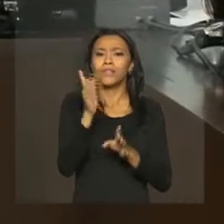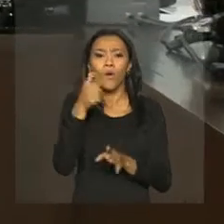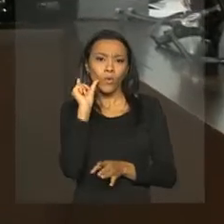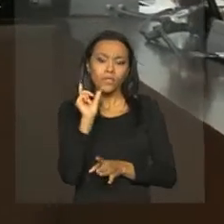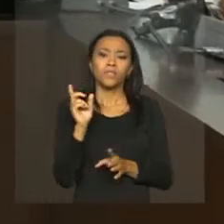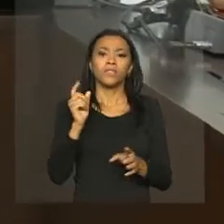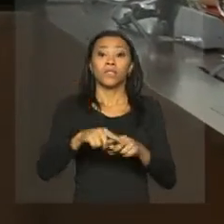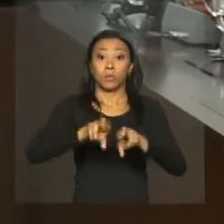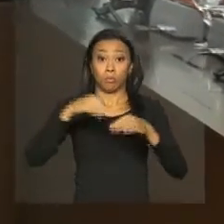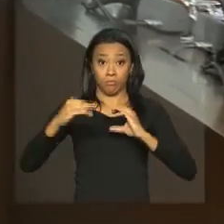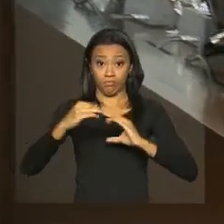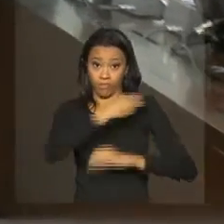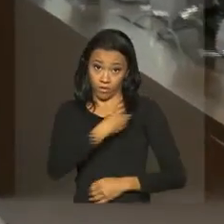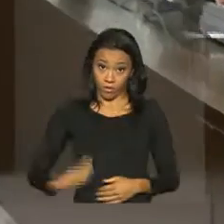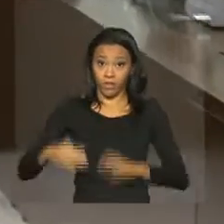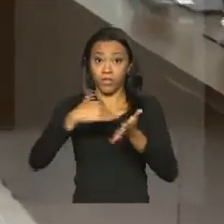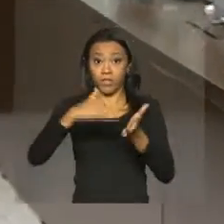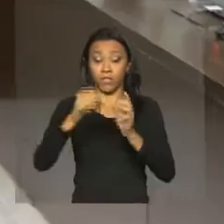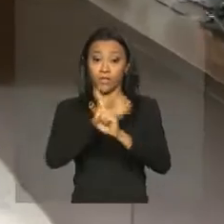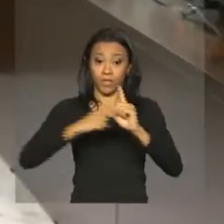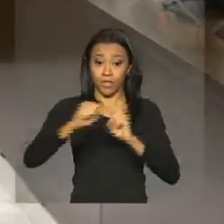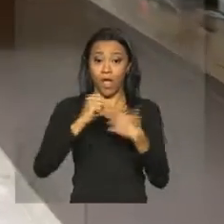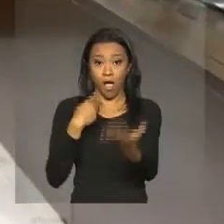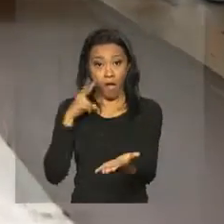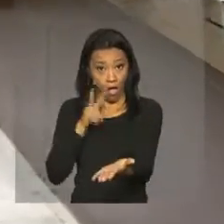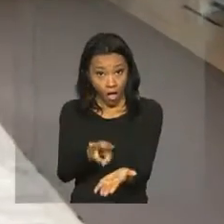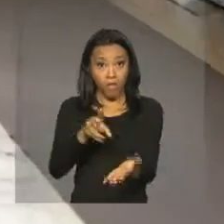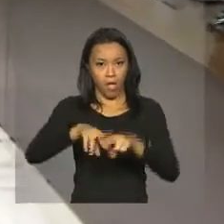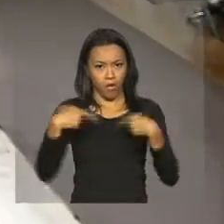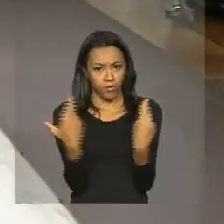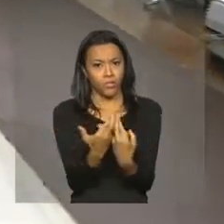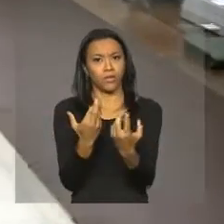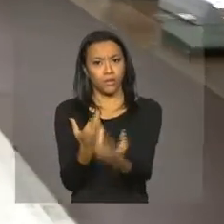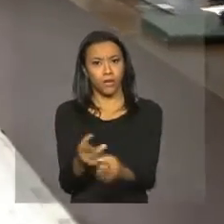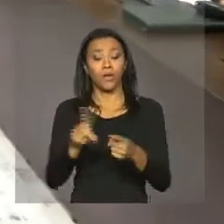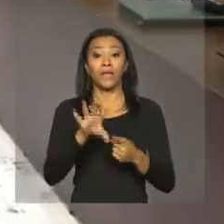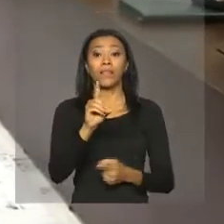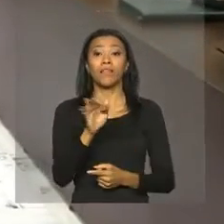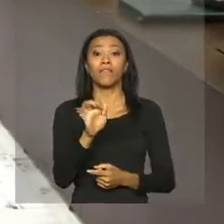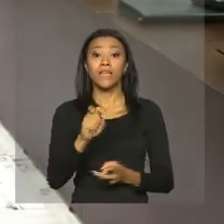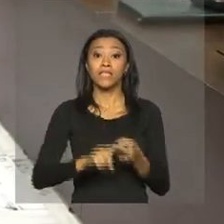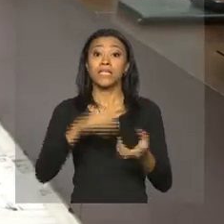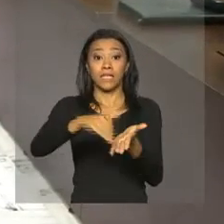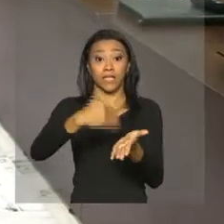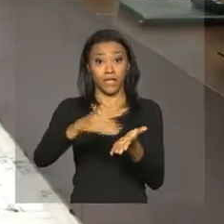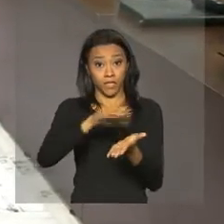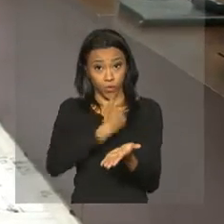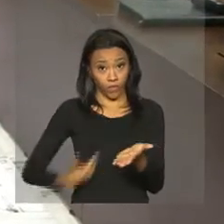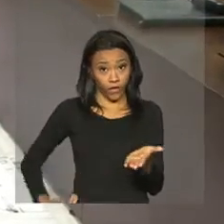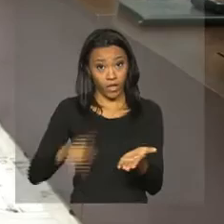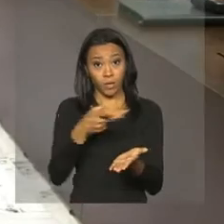da secretaria de comunicação social é de um silva da casa civil jacques wagner da defesa aldo rebelo da secretaria de governo